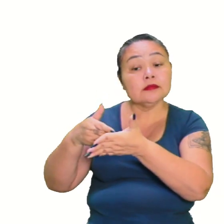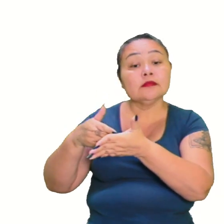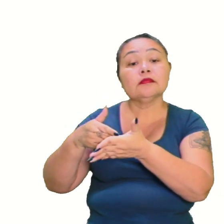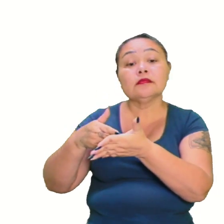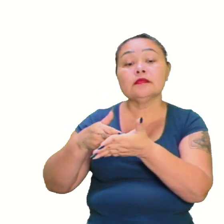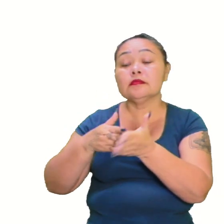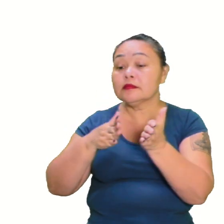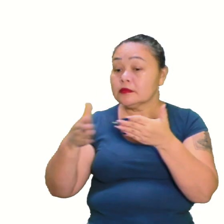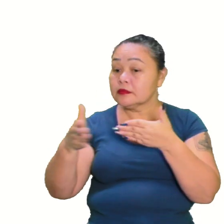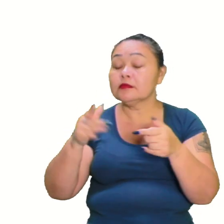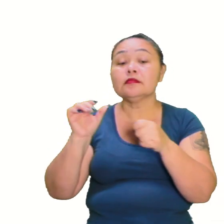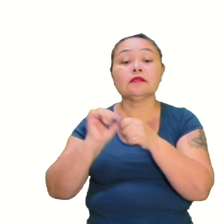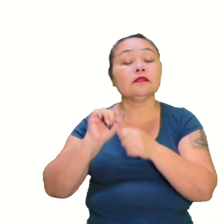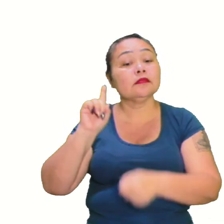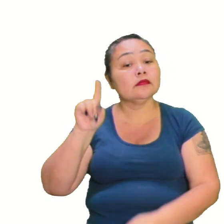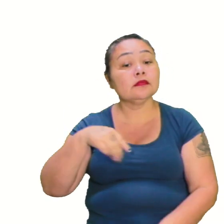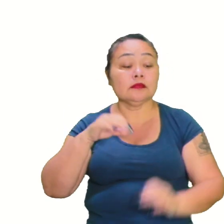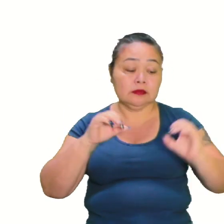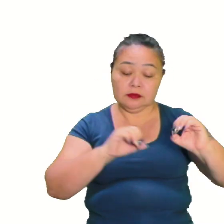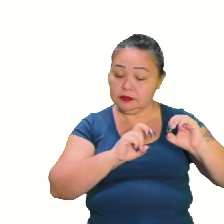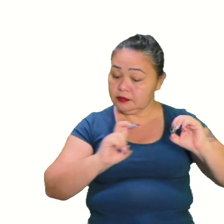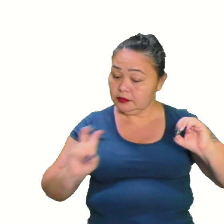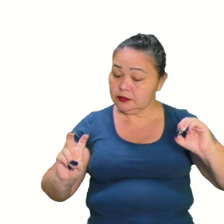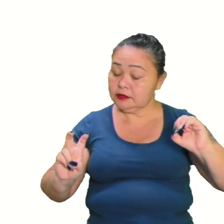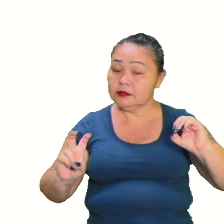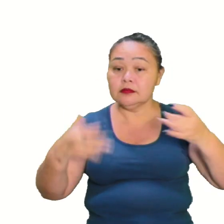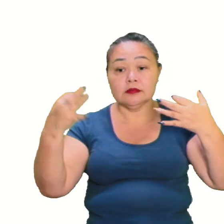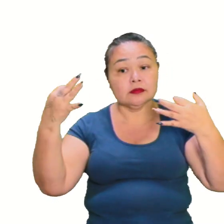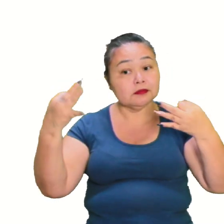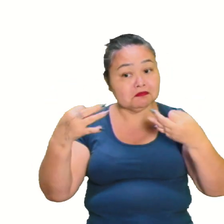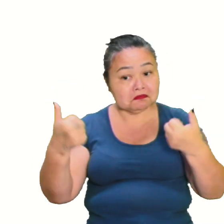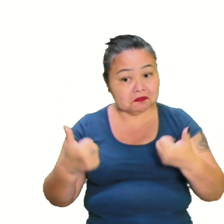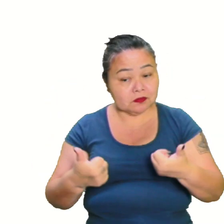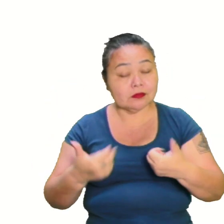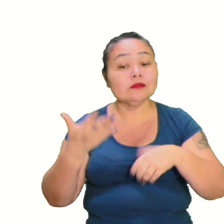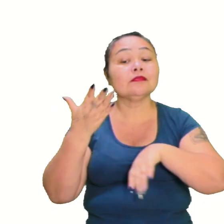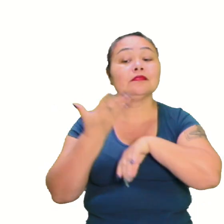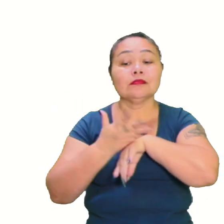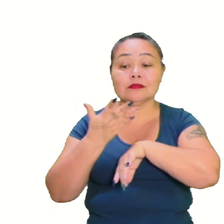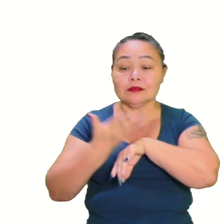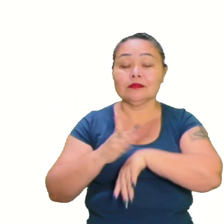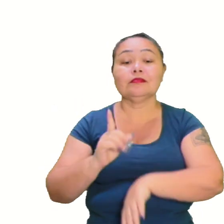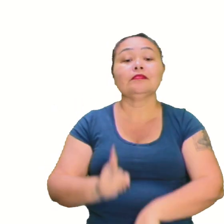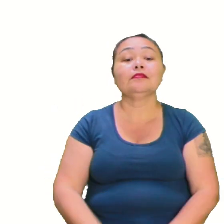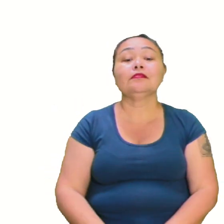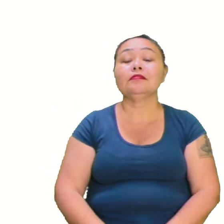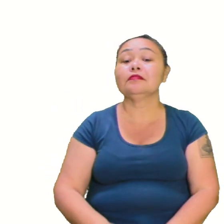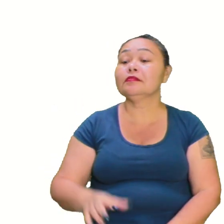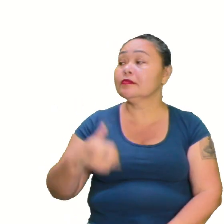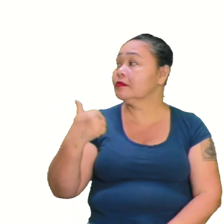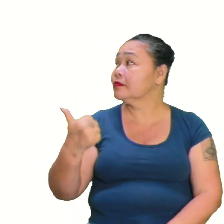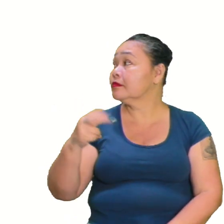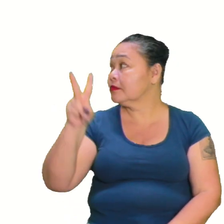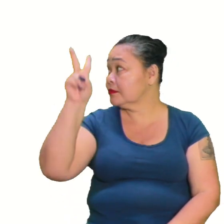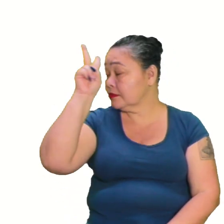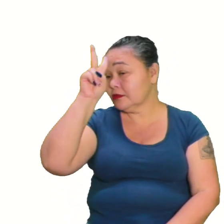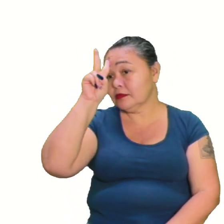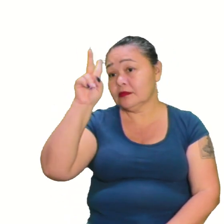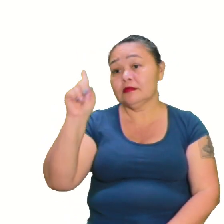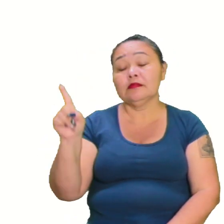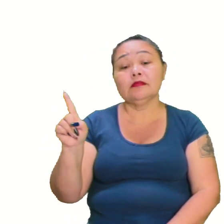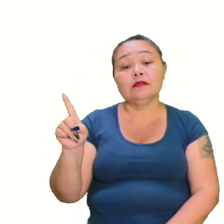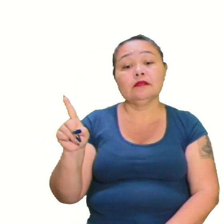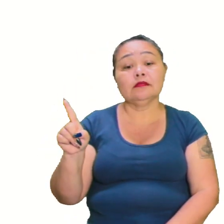as limitações ali são o 0 e o 5. Na prática ali você viu. Ah, beleza. Maurício, eu lembrei que você